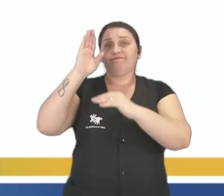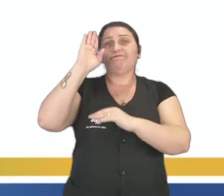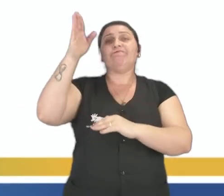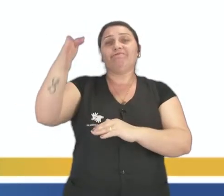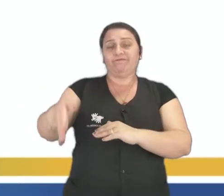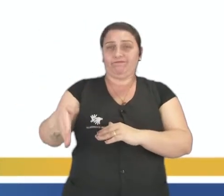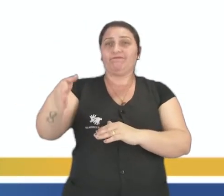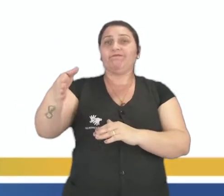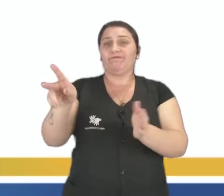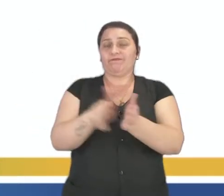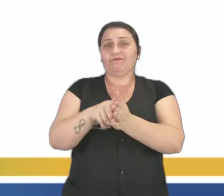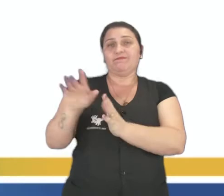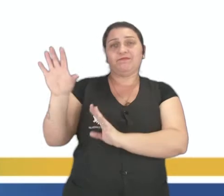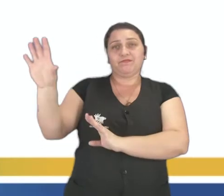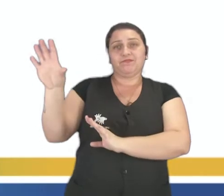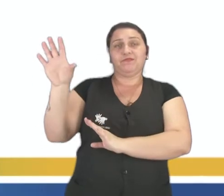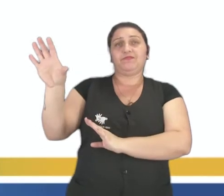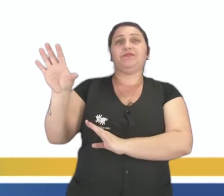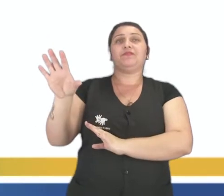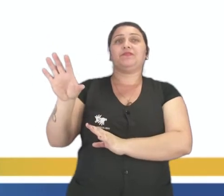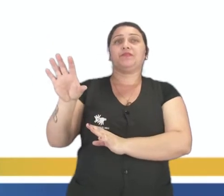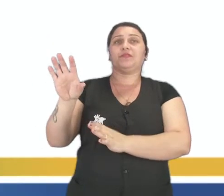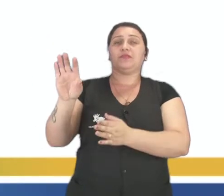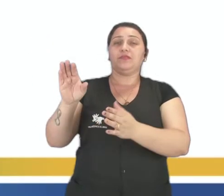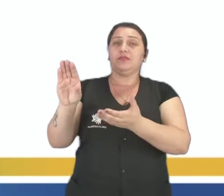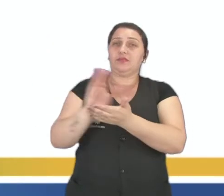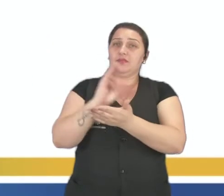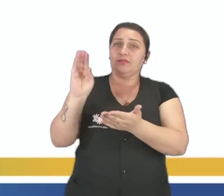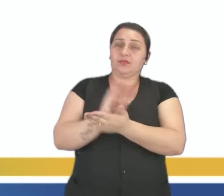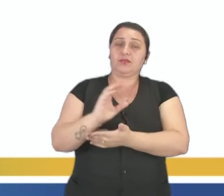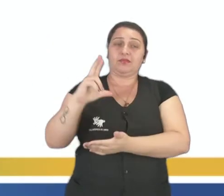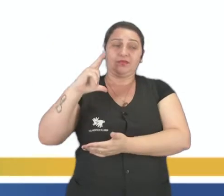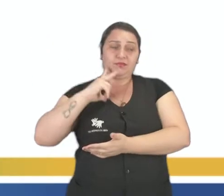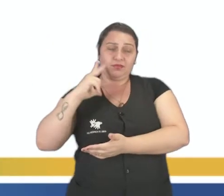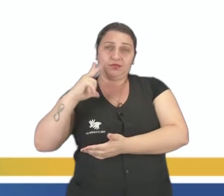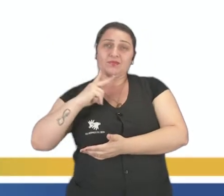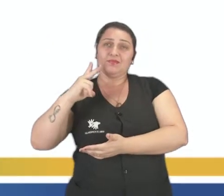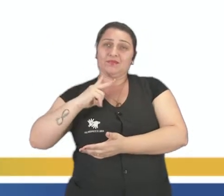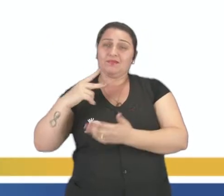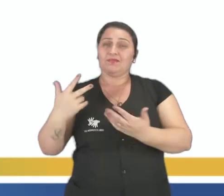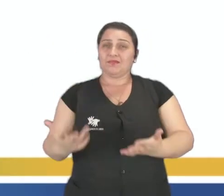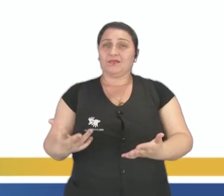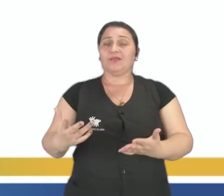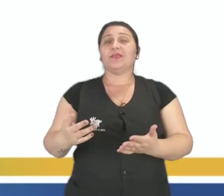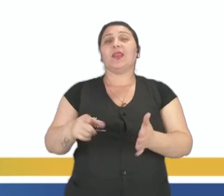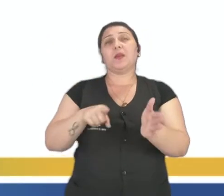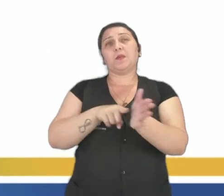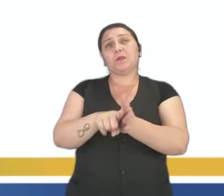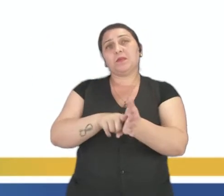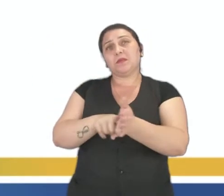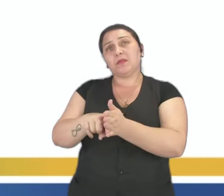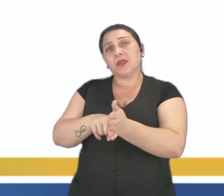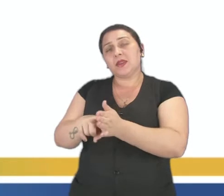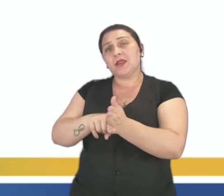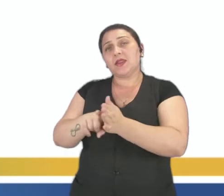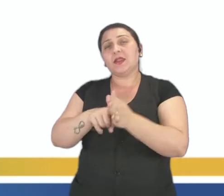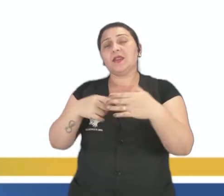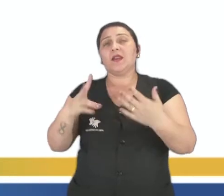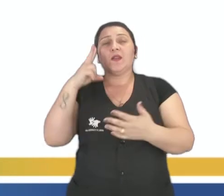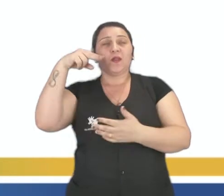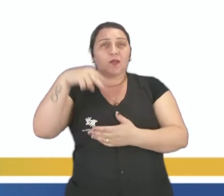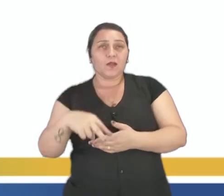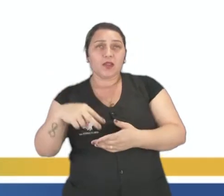prioritários para eles. Há investimento público e privado expressivo em pesquisa. Você veja agora essa